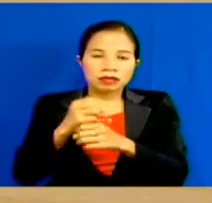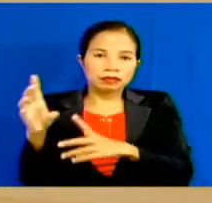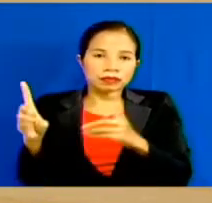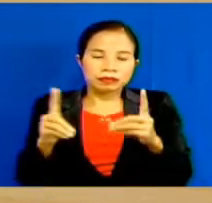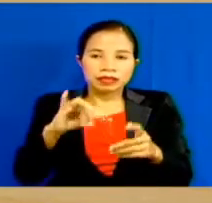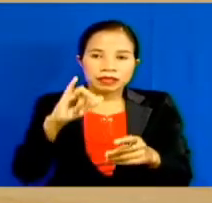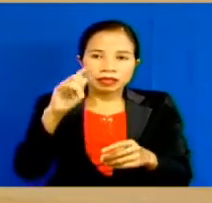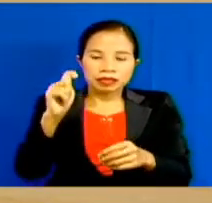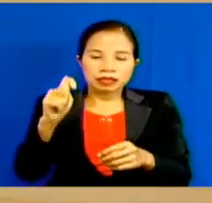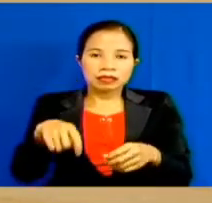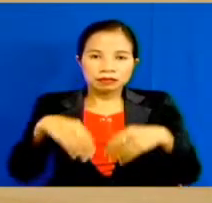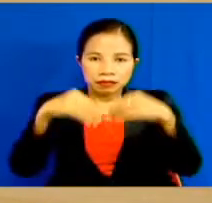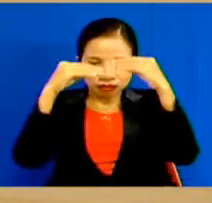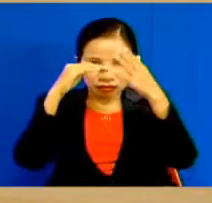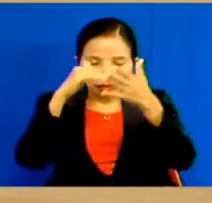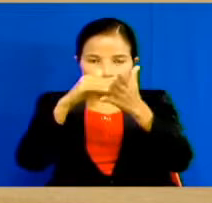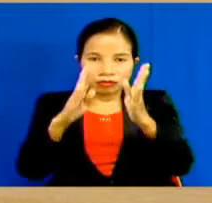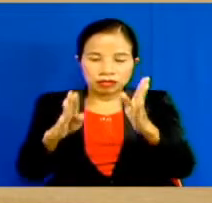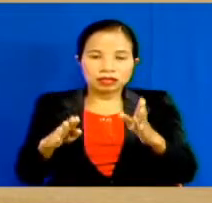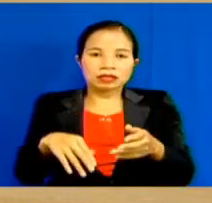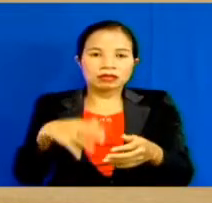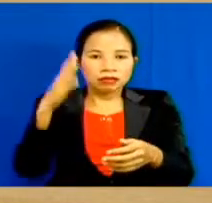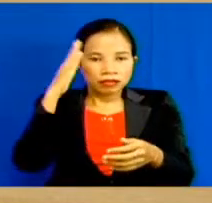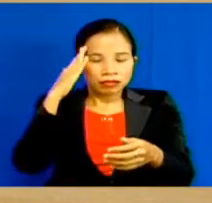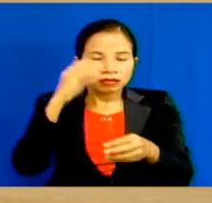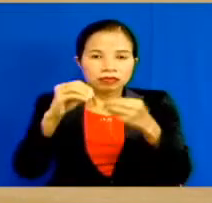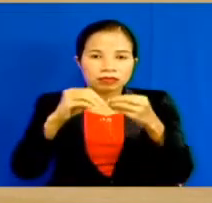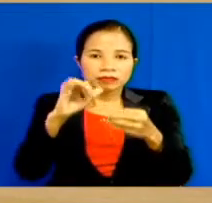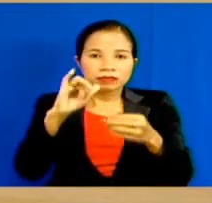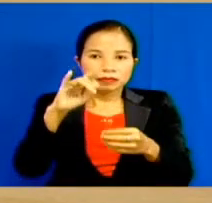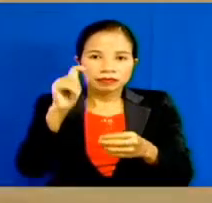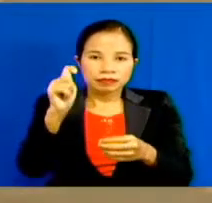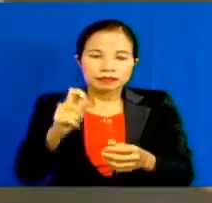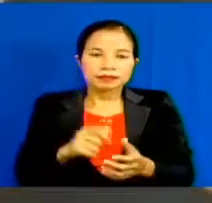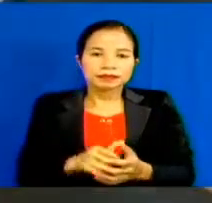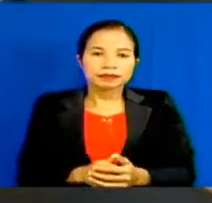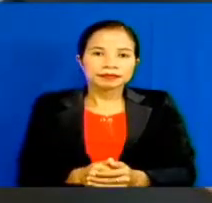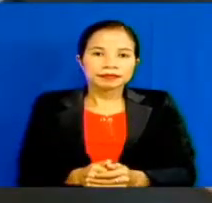Sira, hodia leva conhecimento iha área tecnologia.